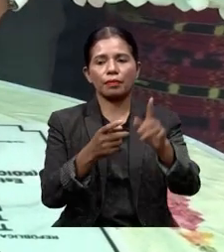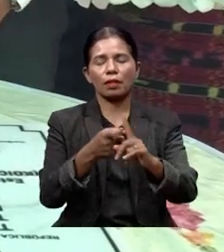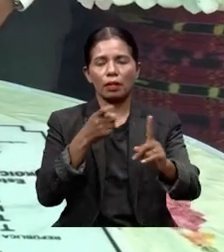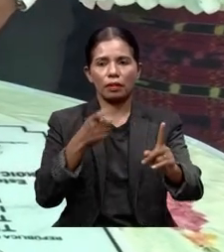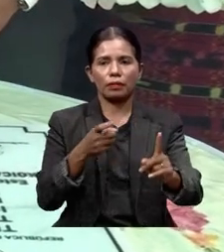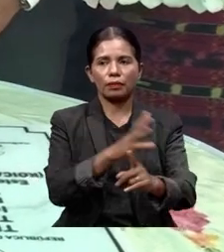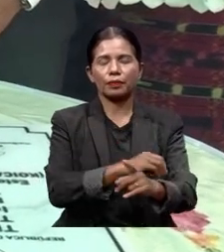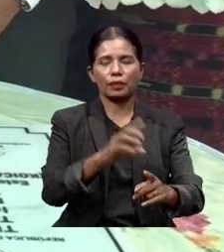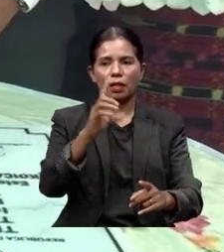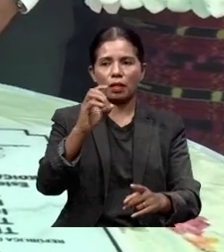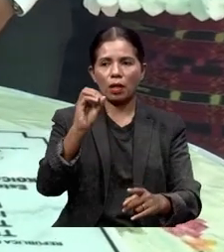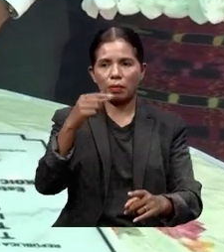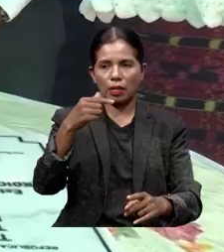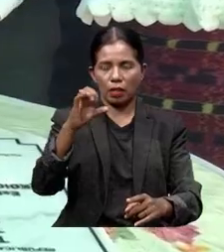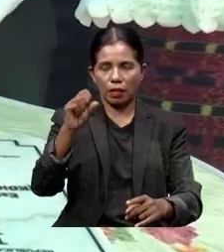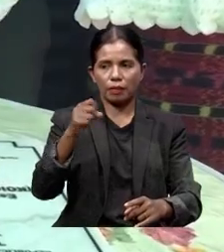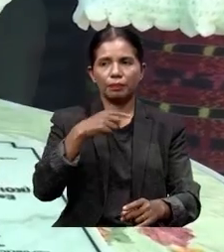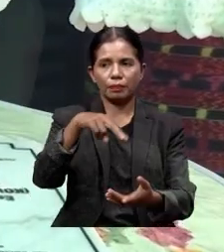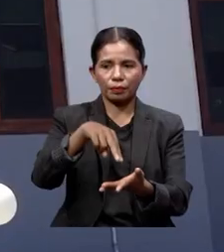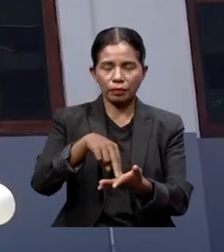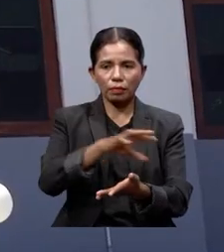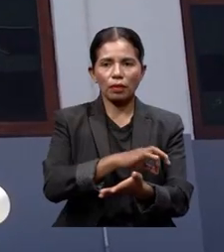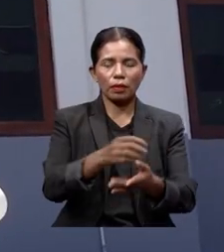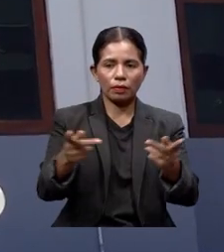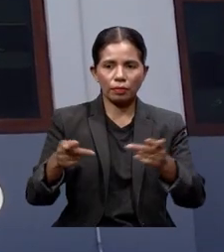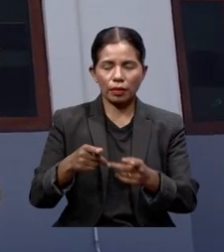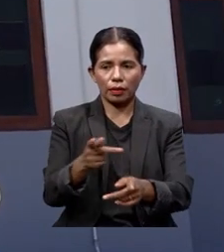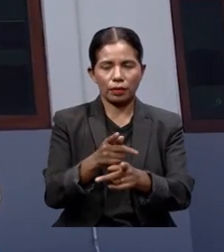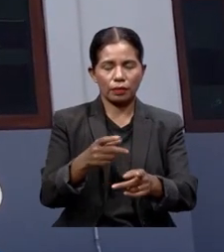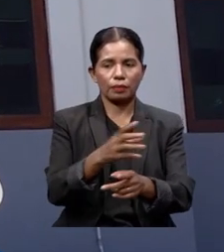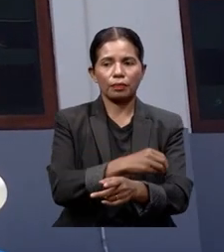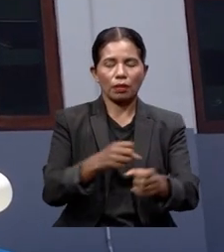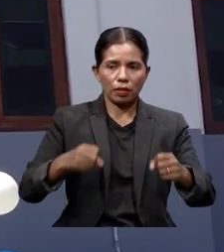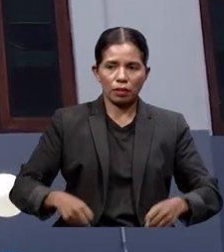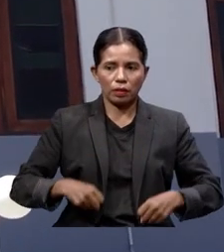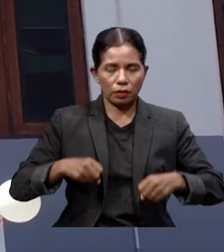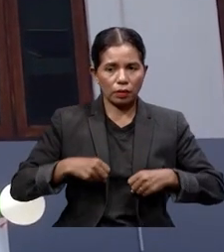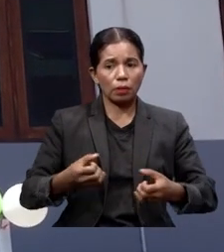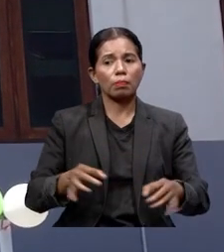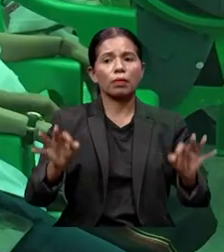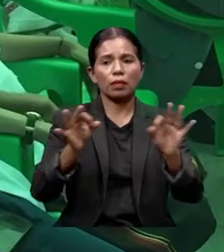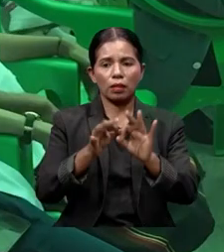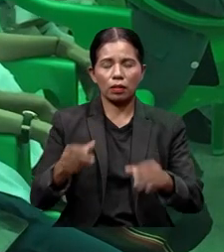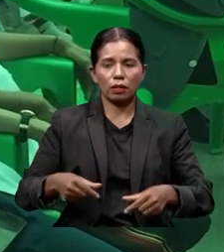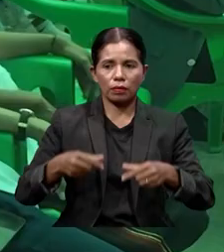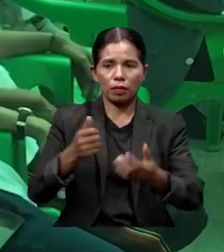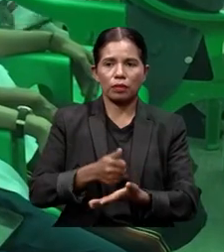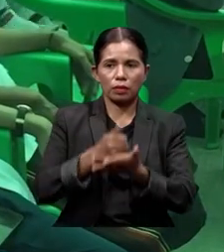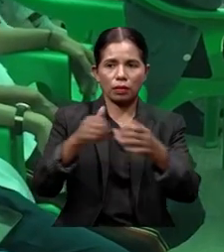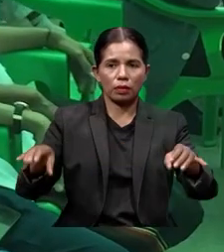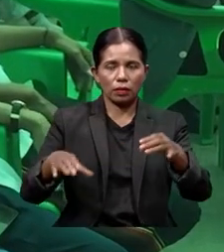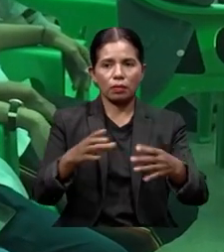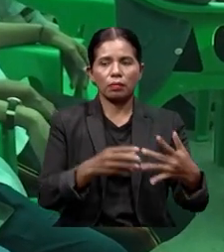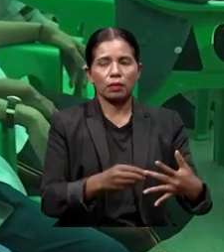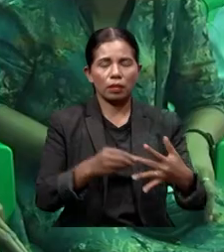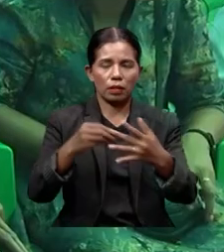Agência Domingas Bernardo Hateten, estabelecimento Fatin Seguro e a facilidade de saúde nem importante, ato fornece apoio serviço essencial